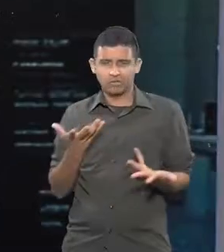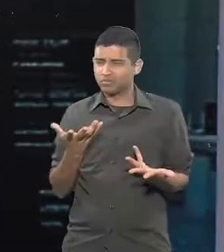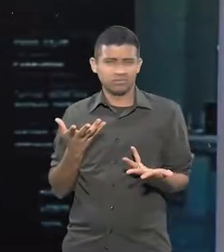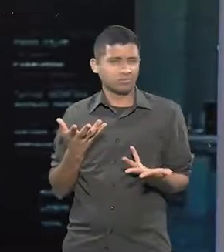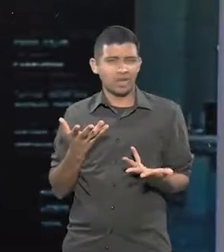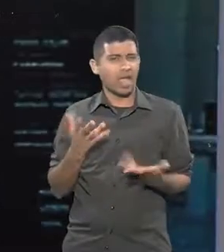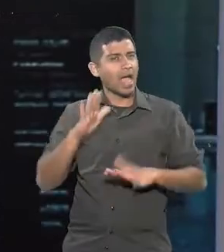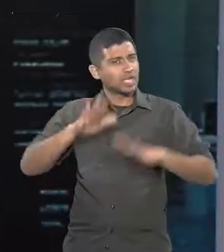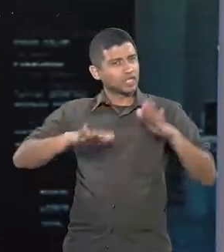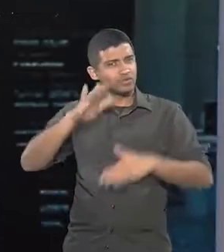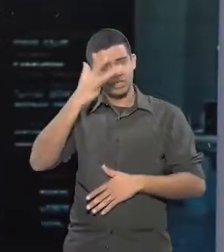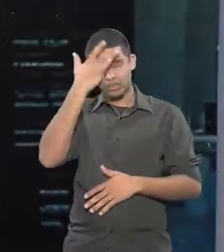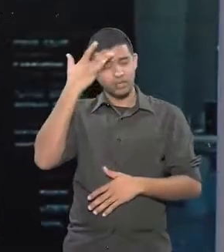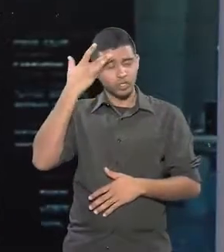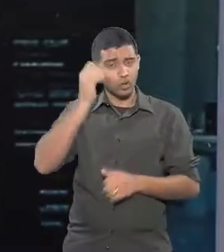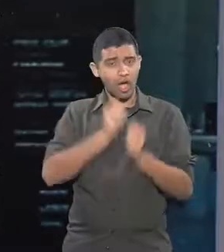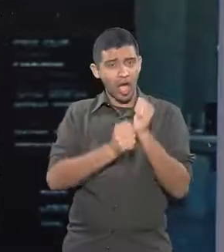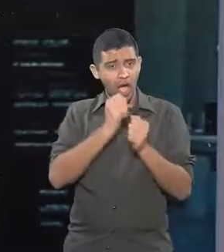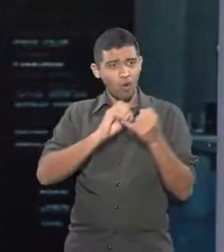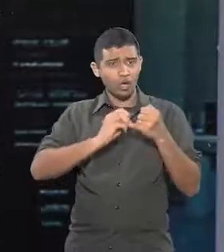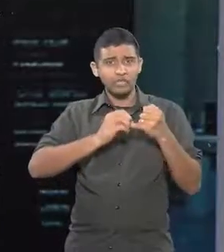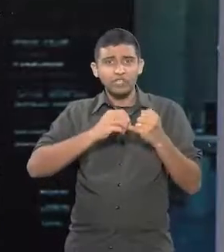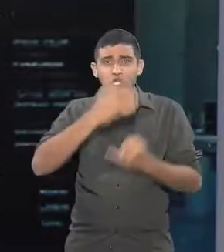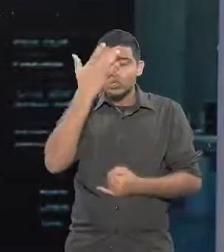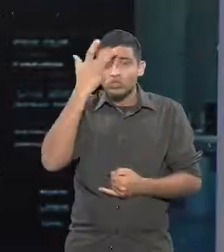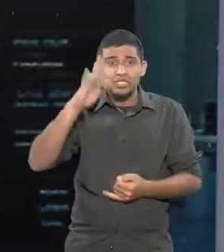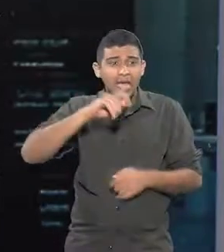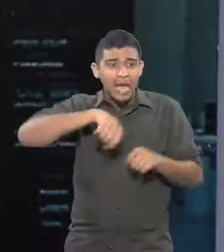sabem mais fazer o próprio arroz e o próprio feijão.